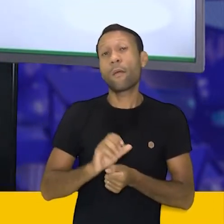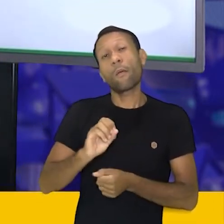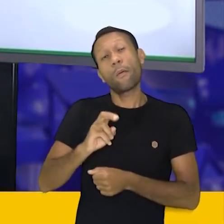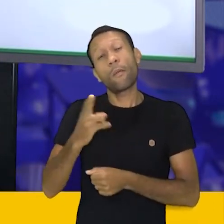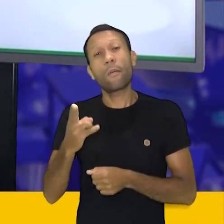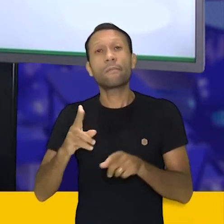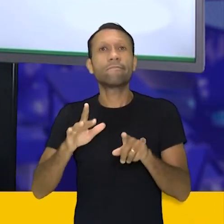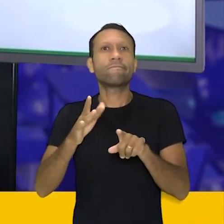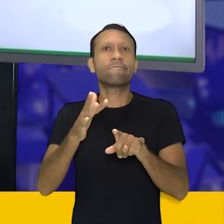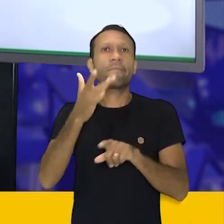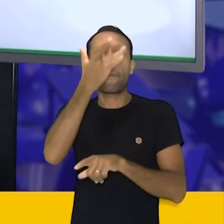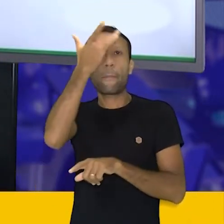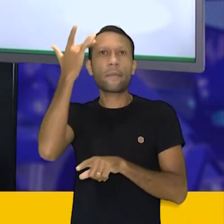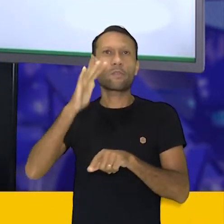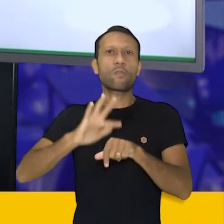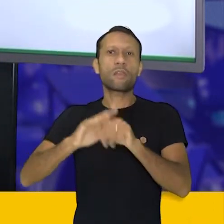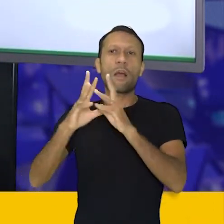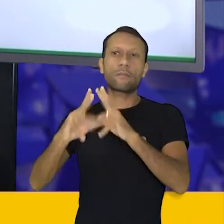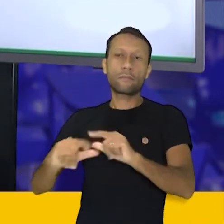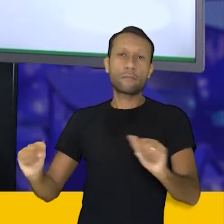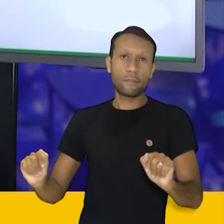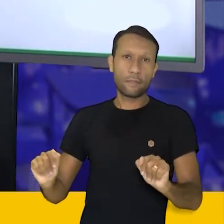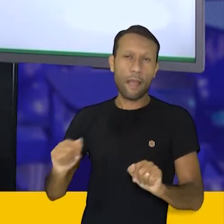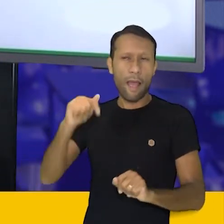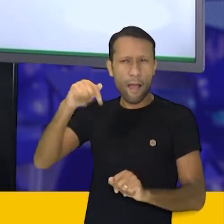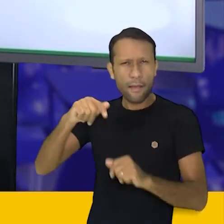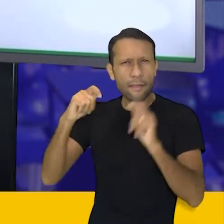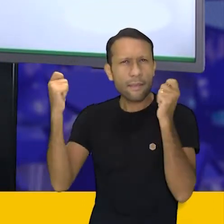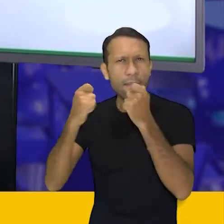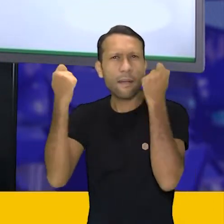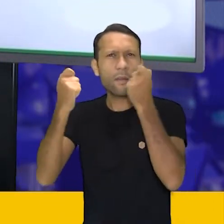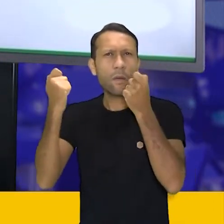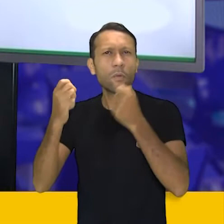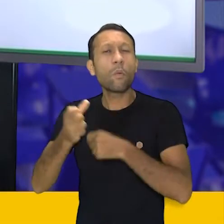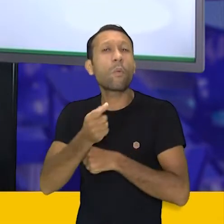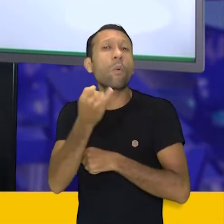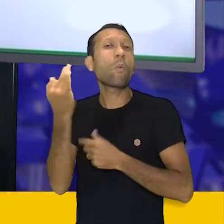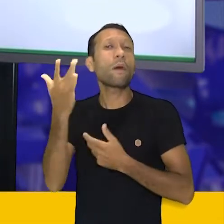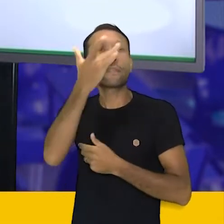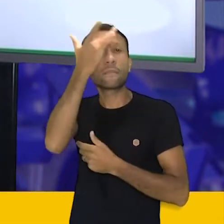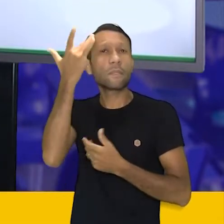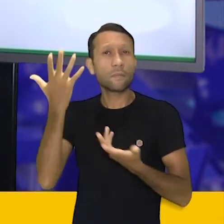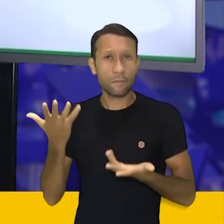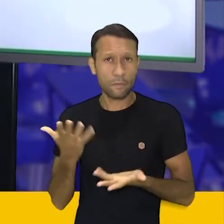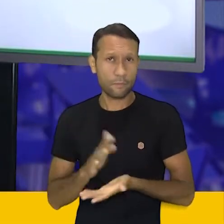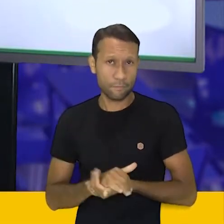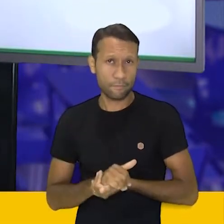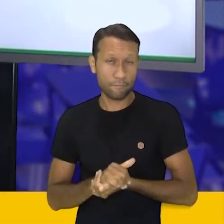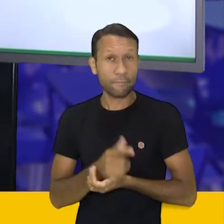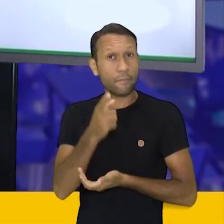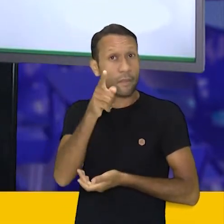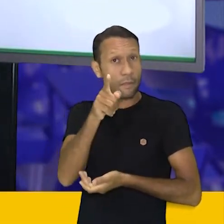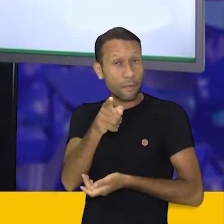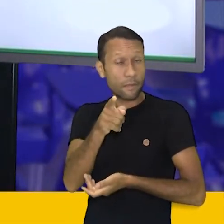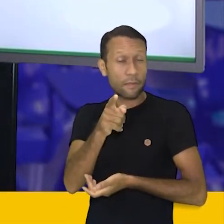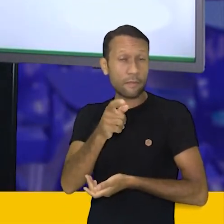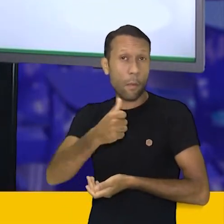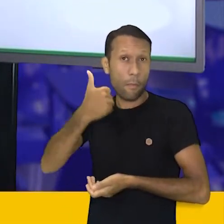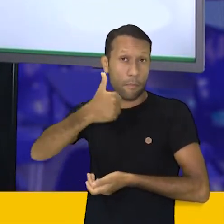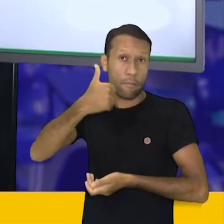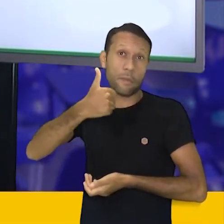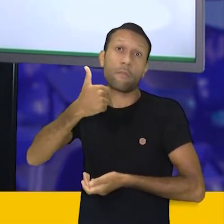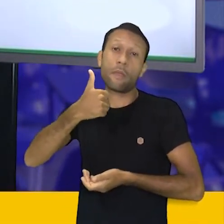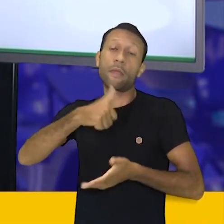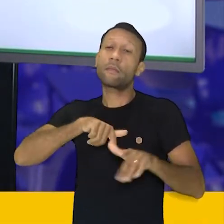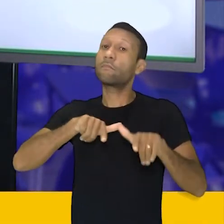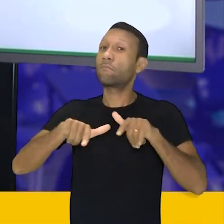casos recuperados, e em Caruaru, quantos nós temos? Então, em linhas gerais, esse é o primeiro trabalho que vocês